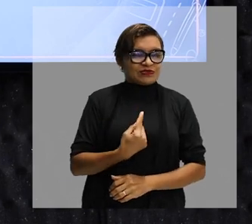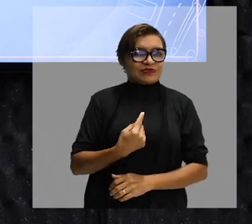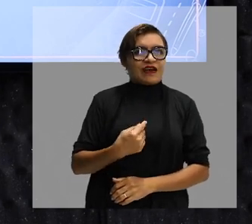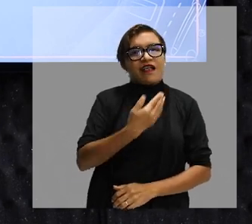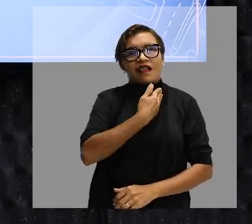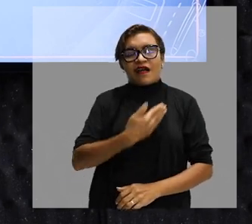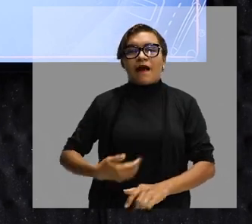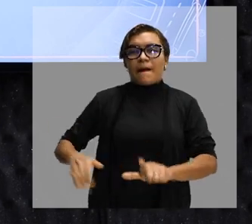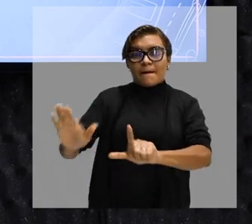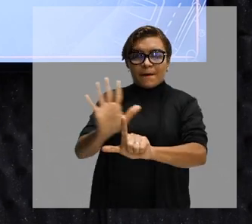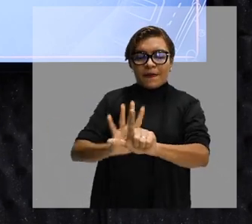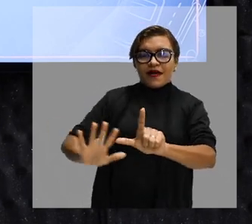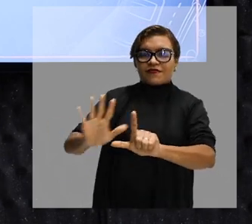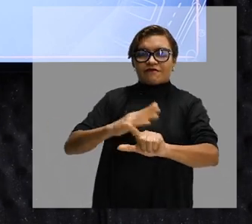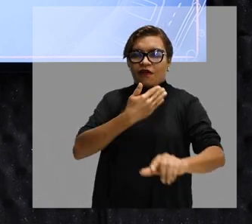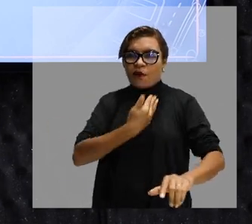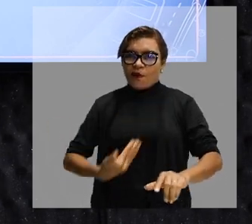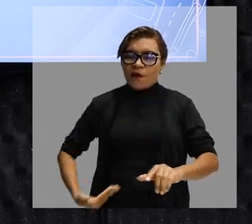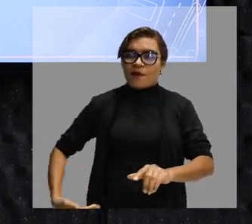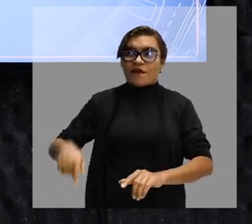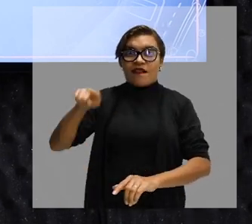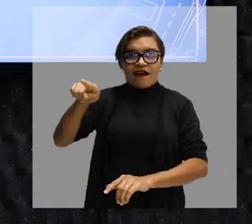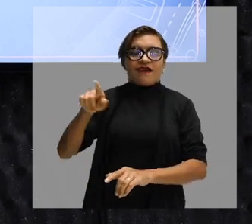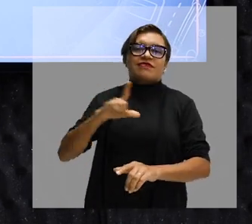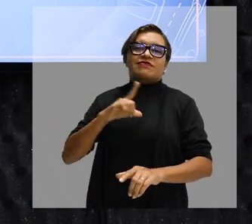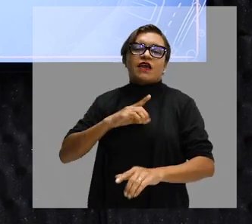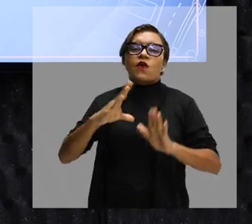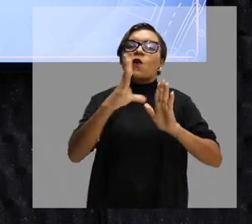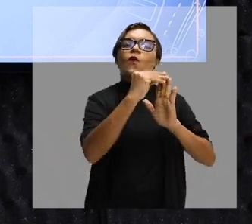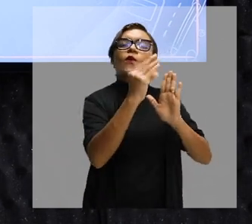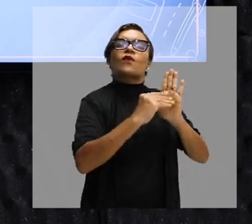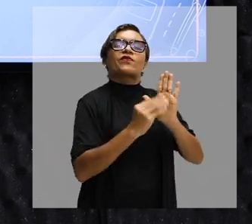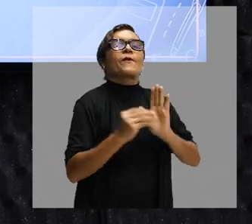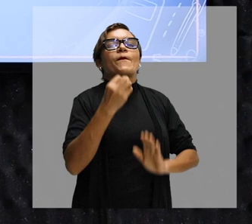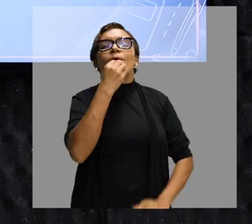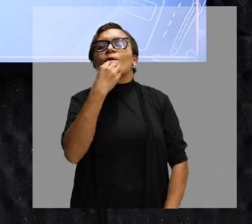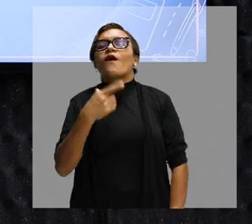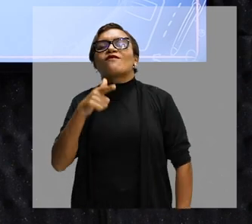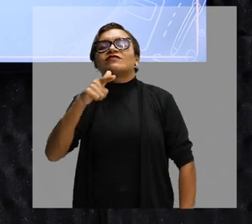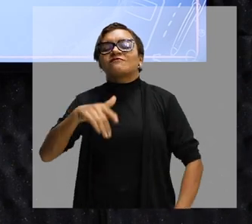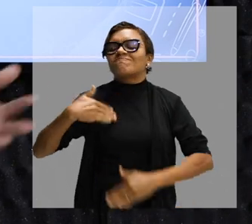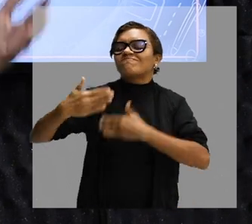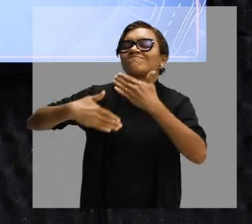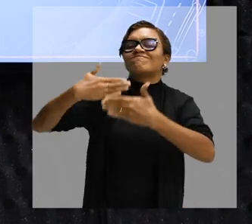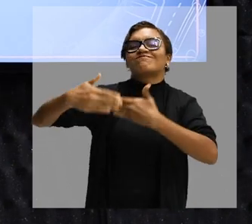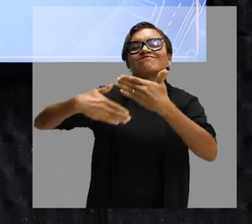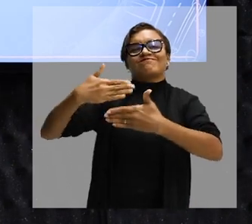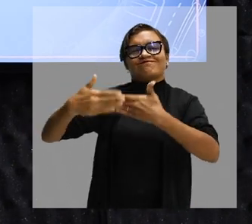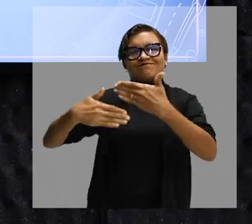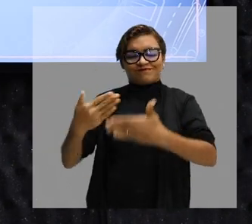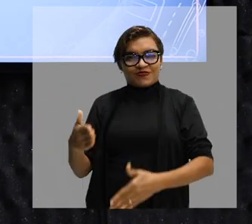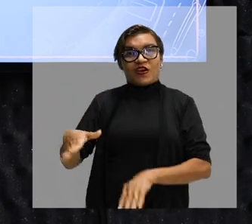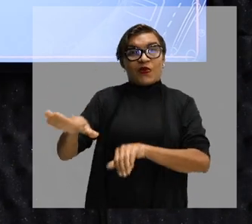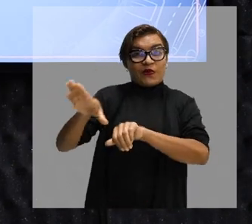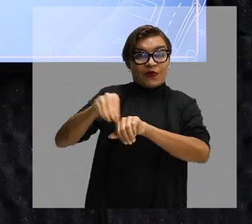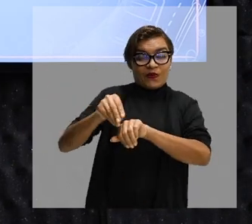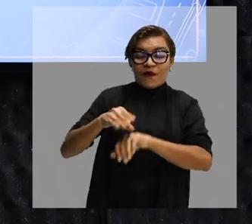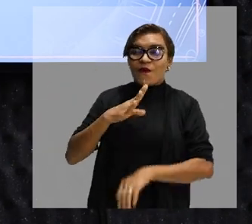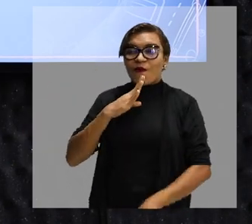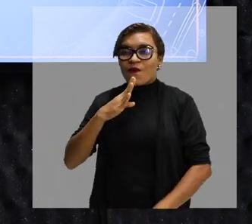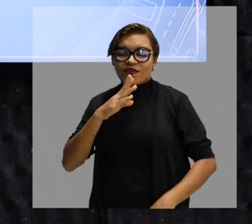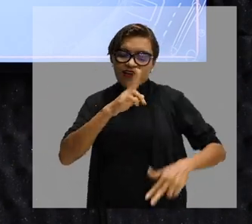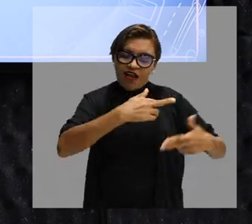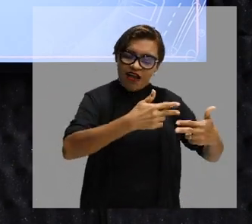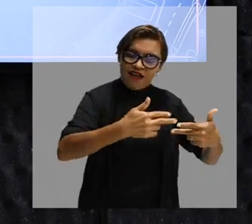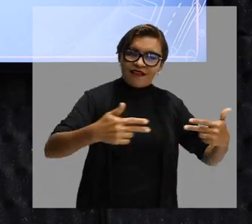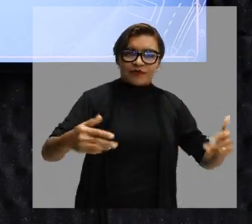plataforma Gonçalves Dias também, que tem muito conteúdo legal para que você possa melhorar, aprimorar e conhecer alguns